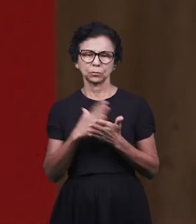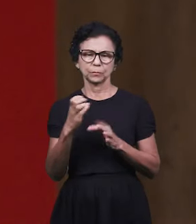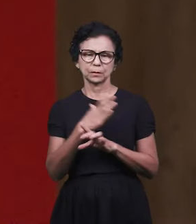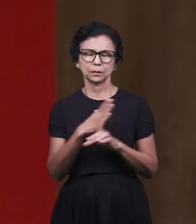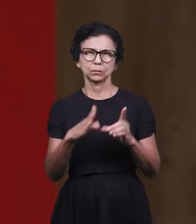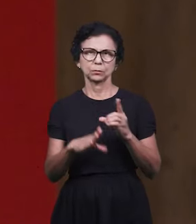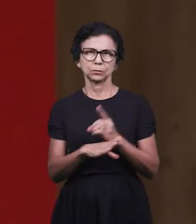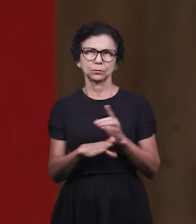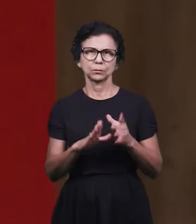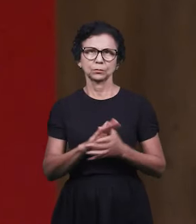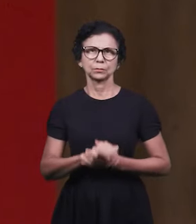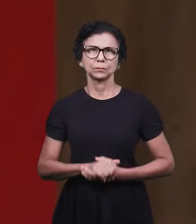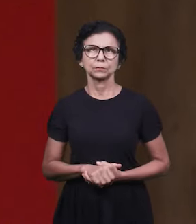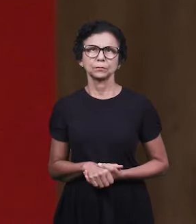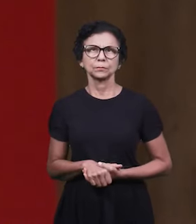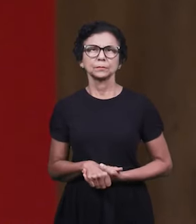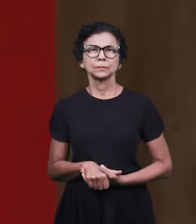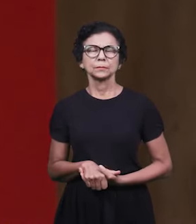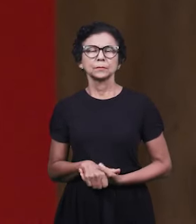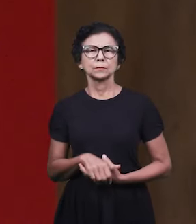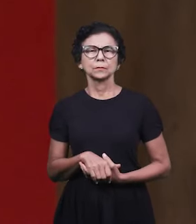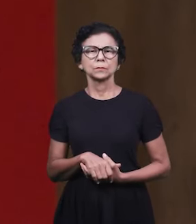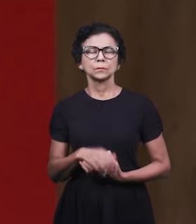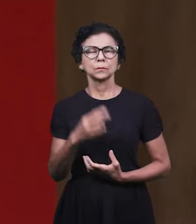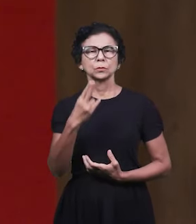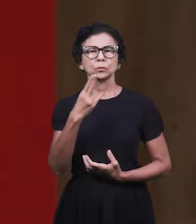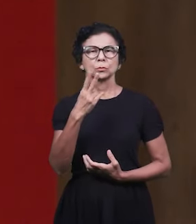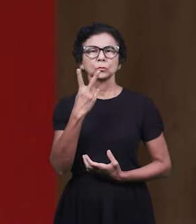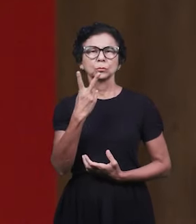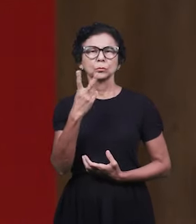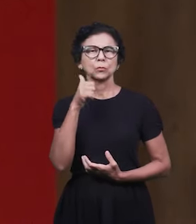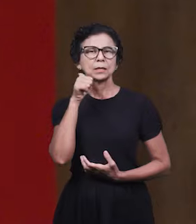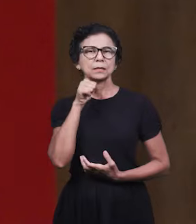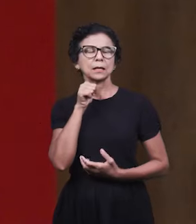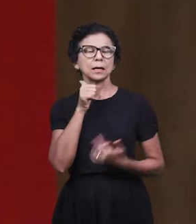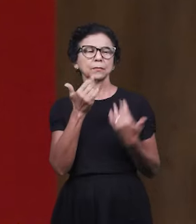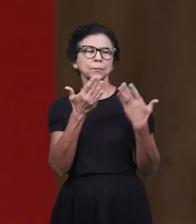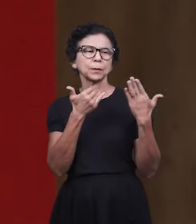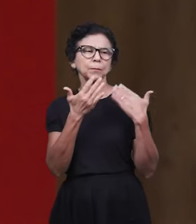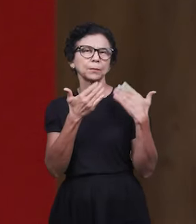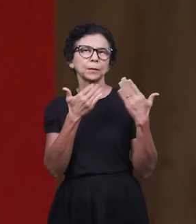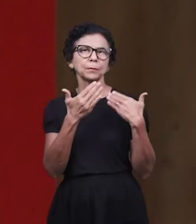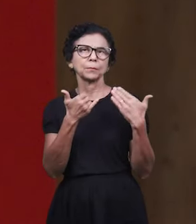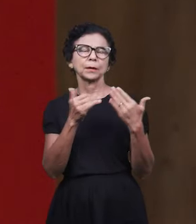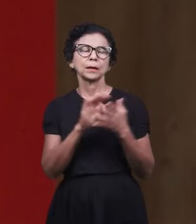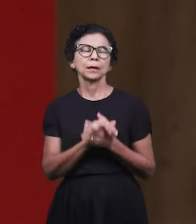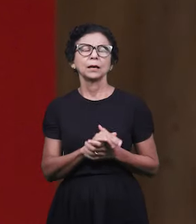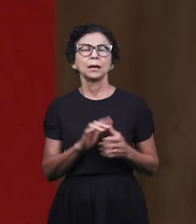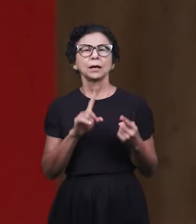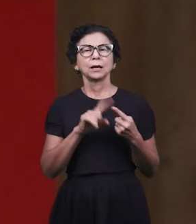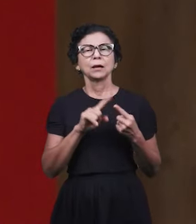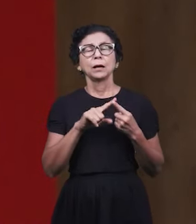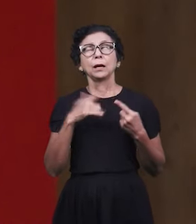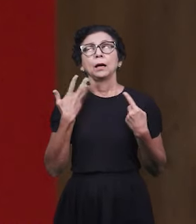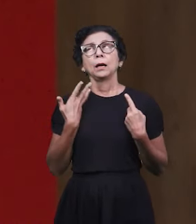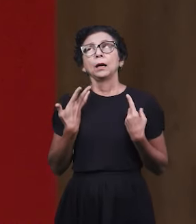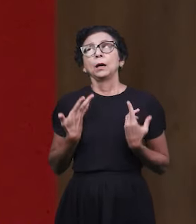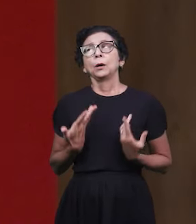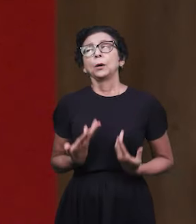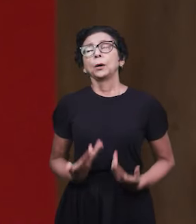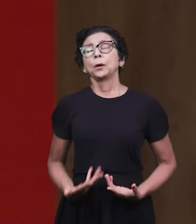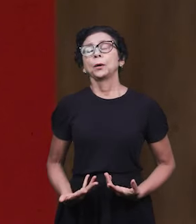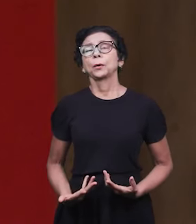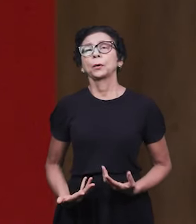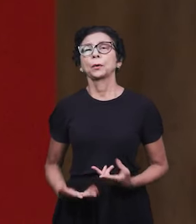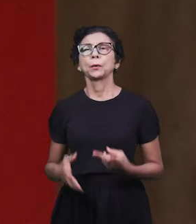E elas eram de grupo de intercessão, irmãs muito usadas. E uma disse para outra, menina, mas eu estou tão cansada.